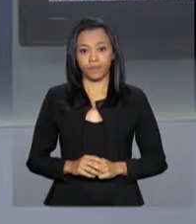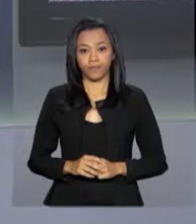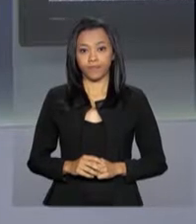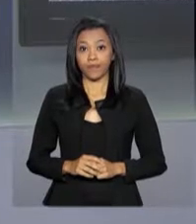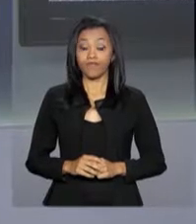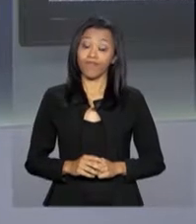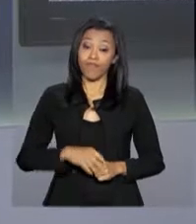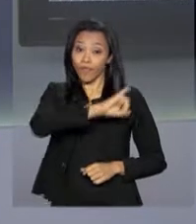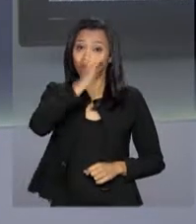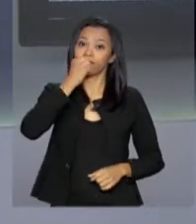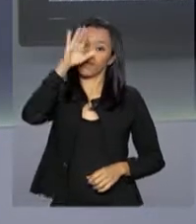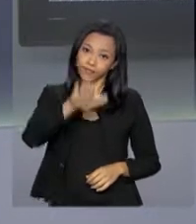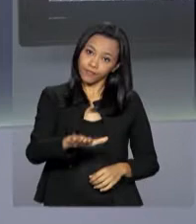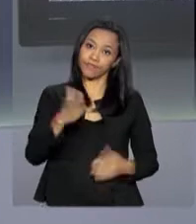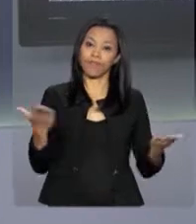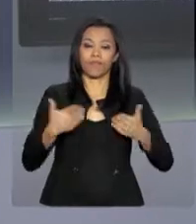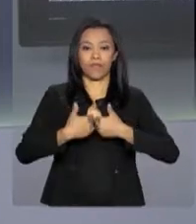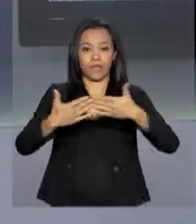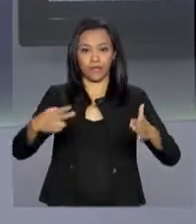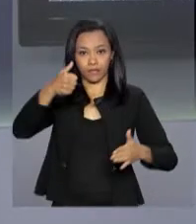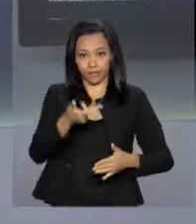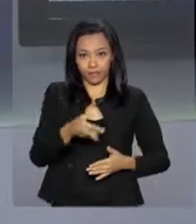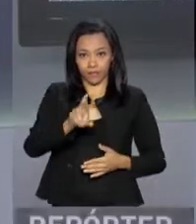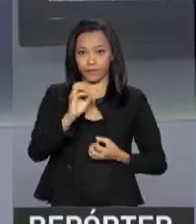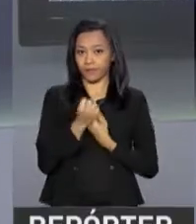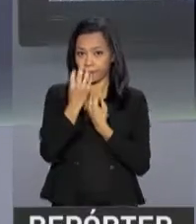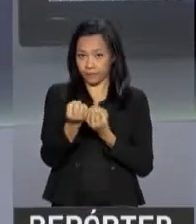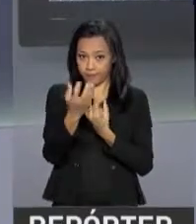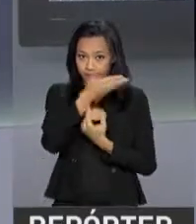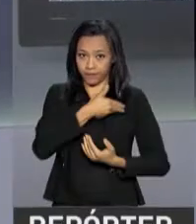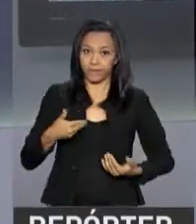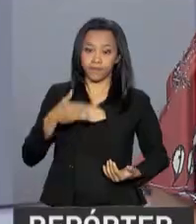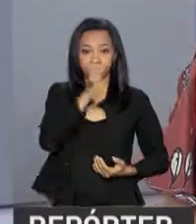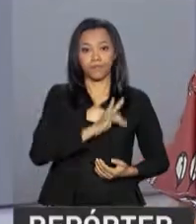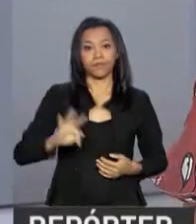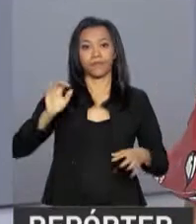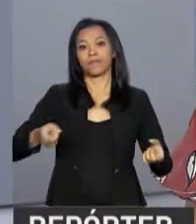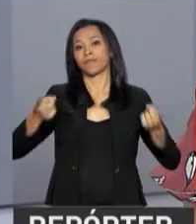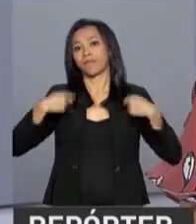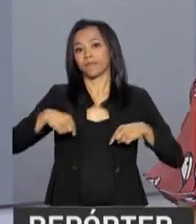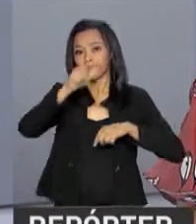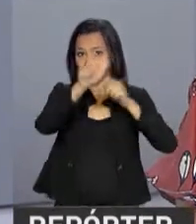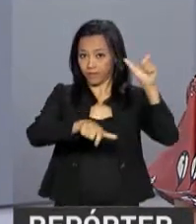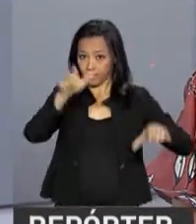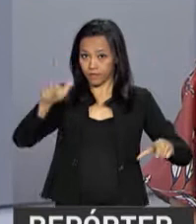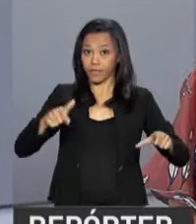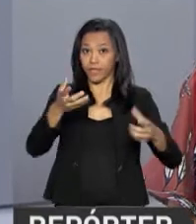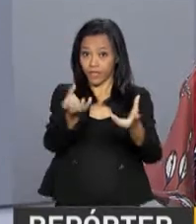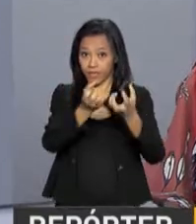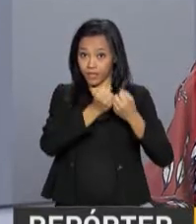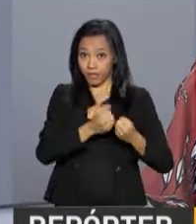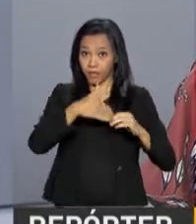olá boa tarde começa agora repórter nbr com as notícias do governo federal contribuintes que receberam mais de